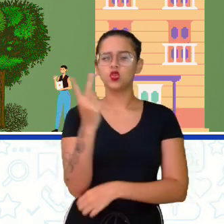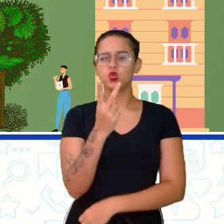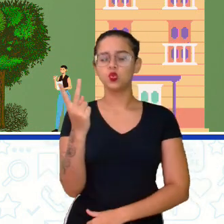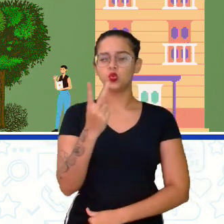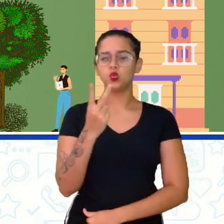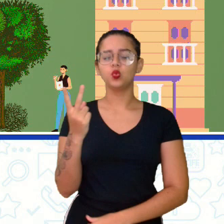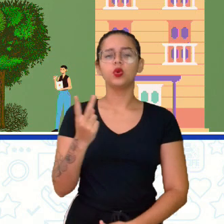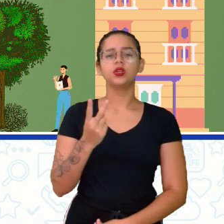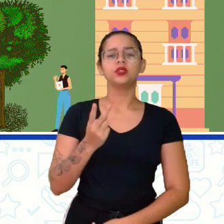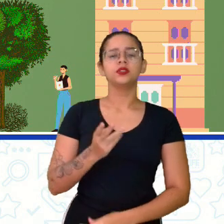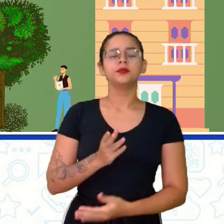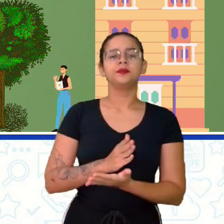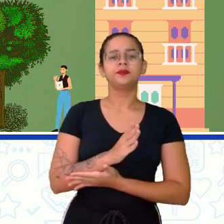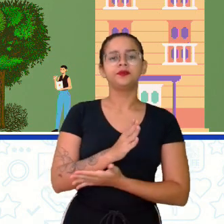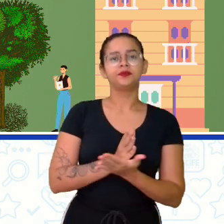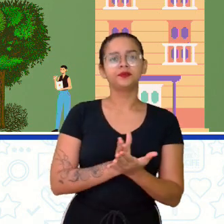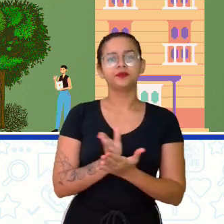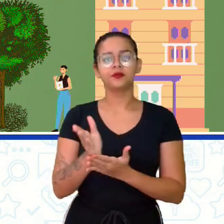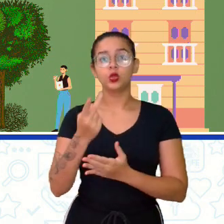duas